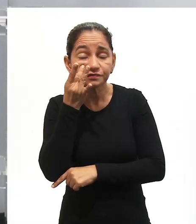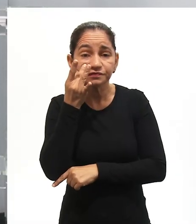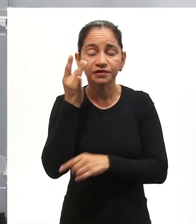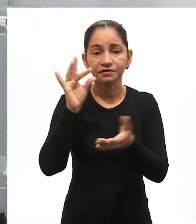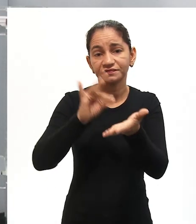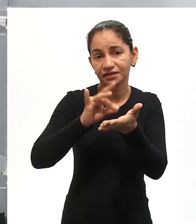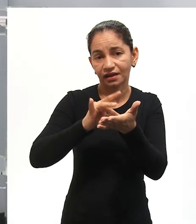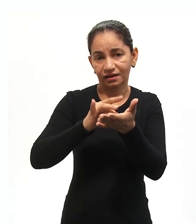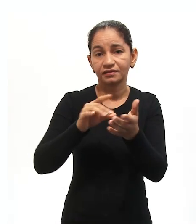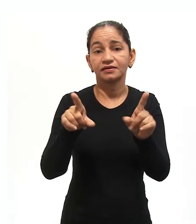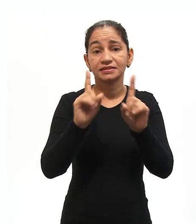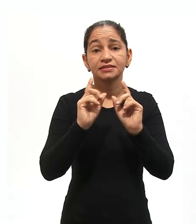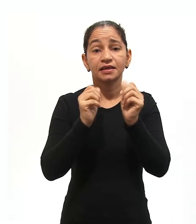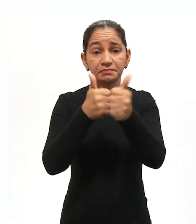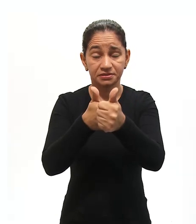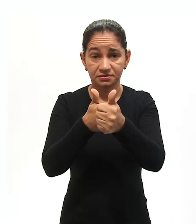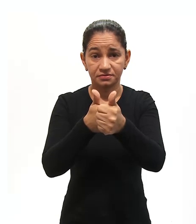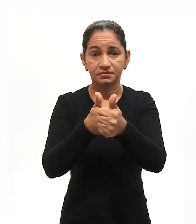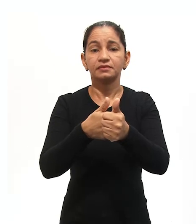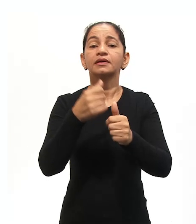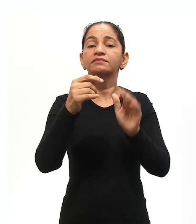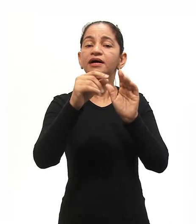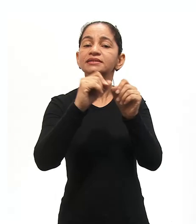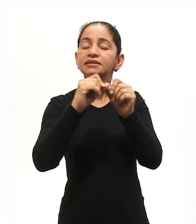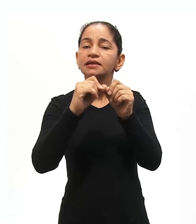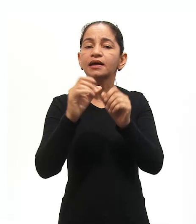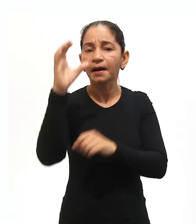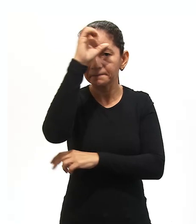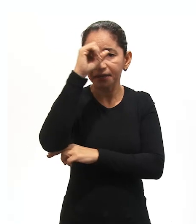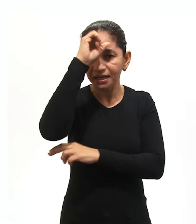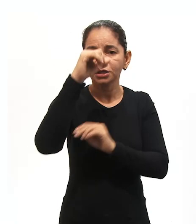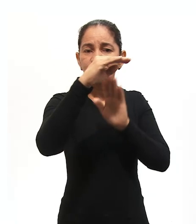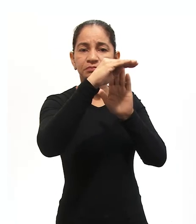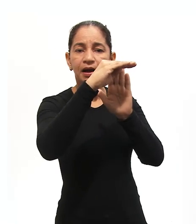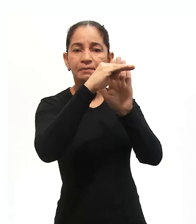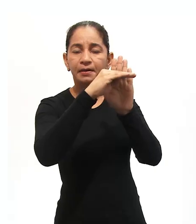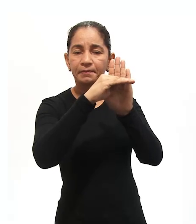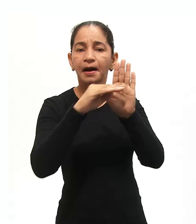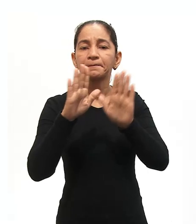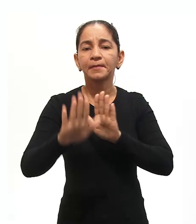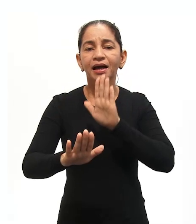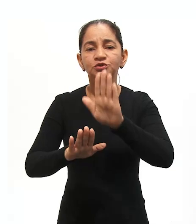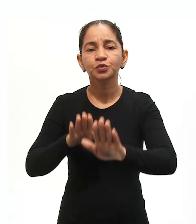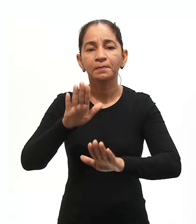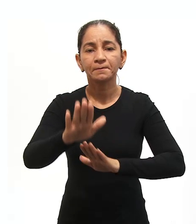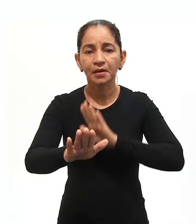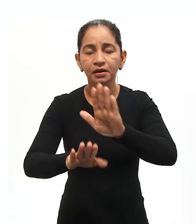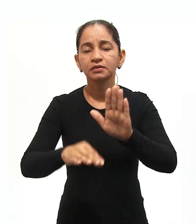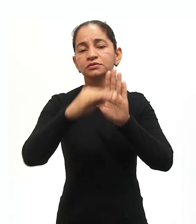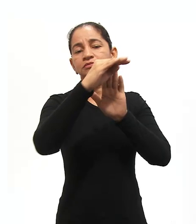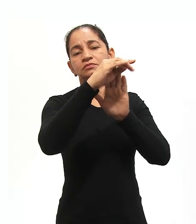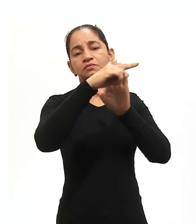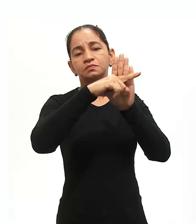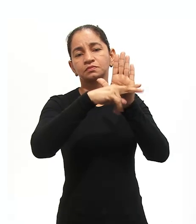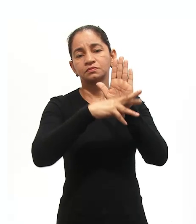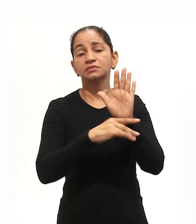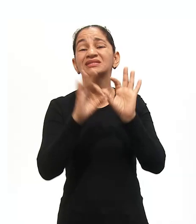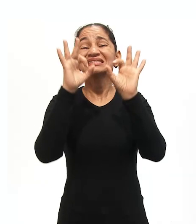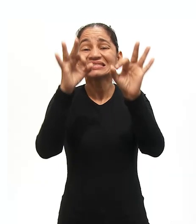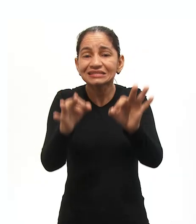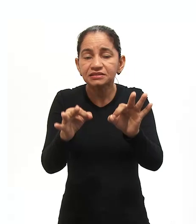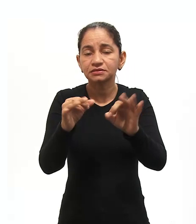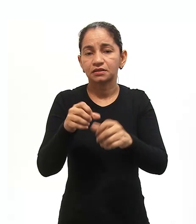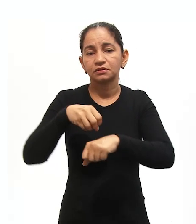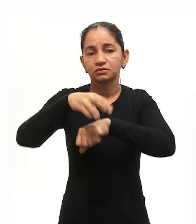checagem, tá bom? Construção de roteiros de aprendizagem. Organizar o conteúdo em passos claros